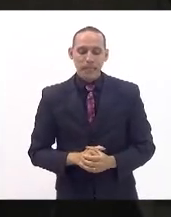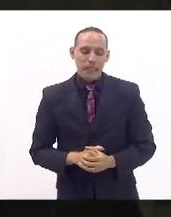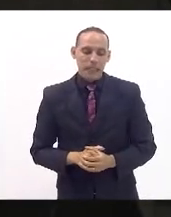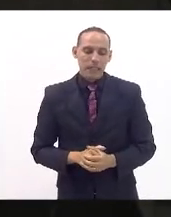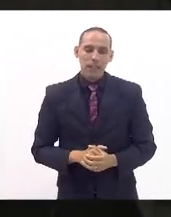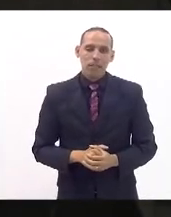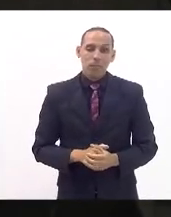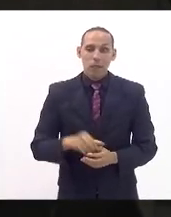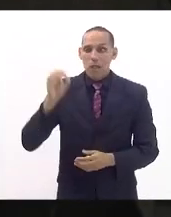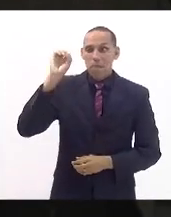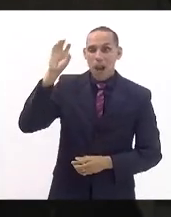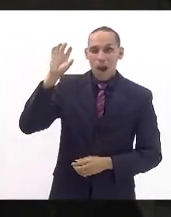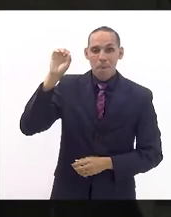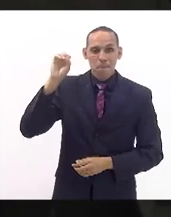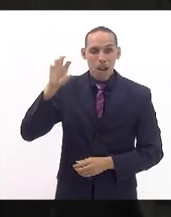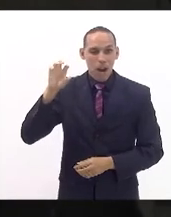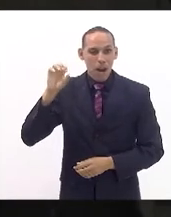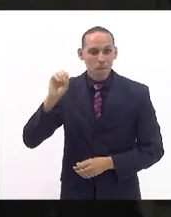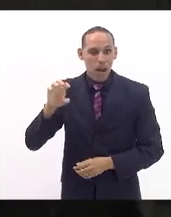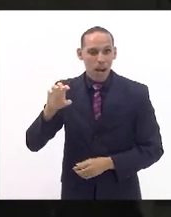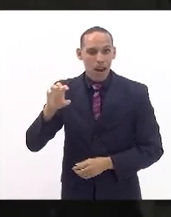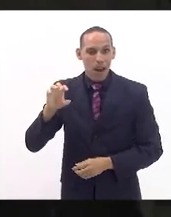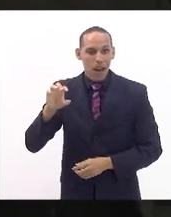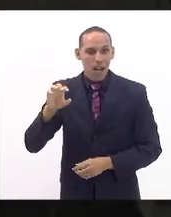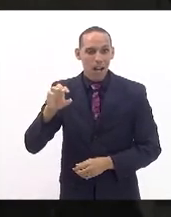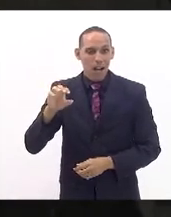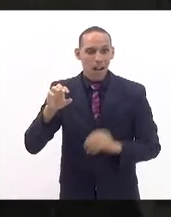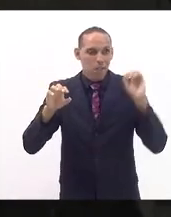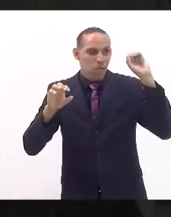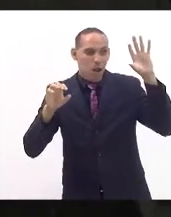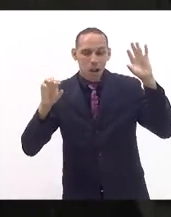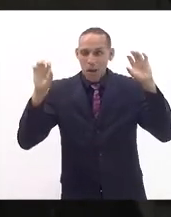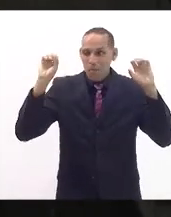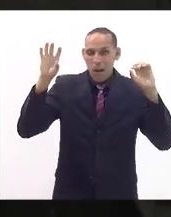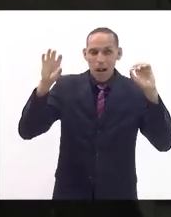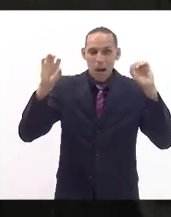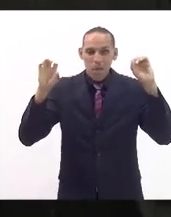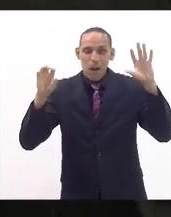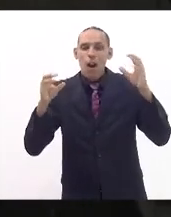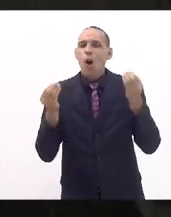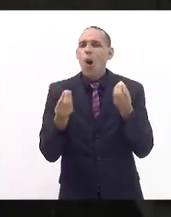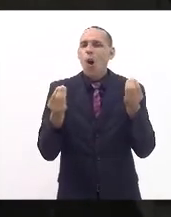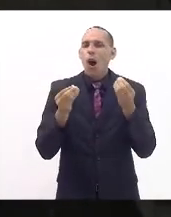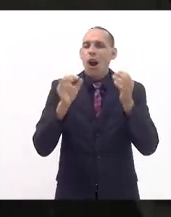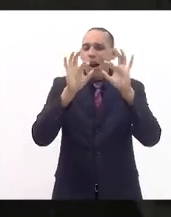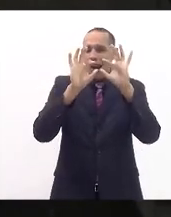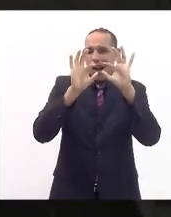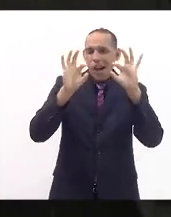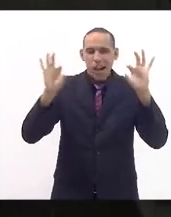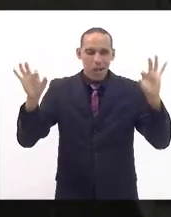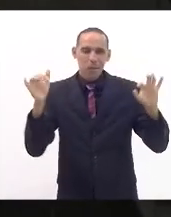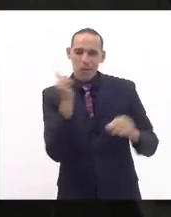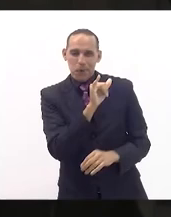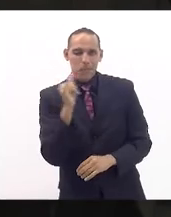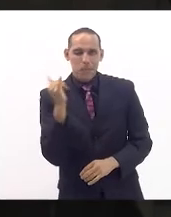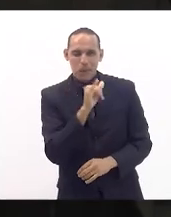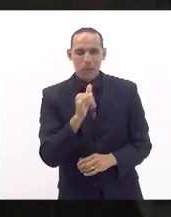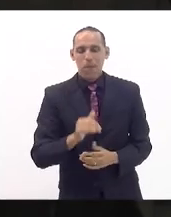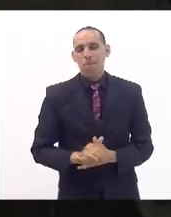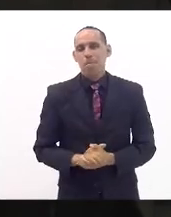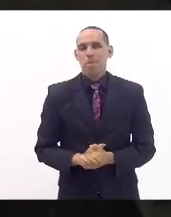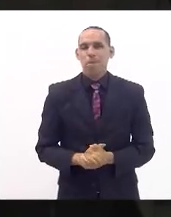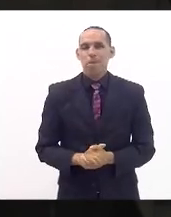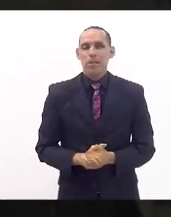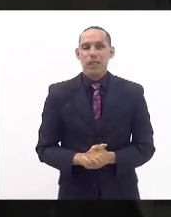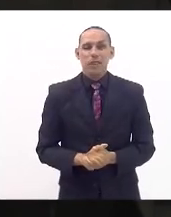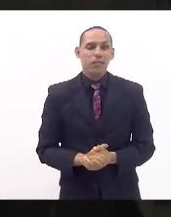a sinalização através de sinais por cabo, via energia,